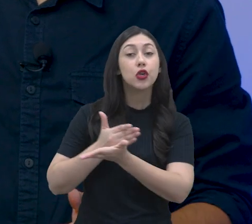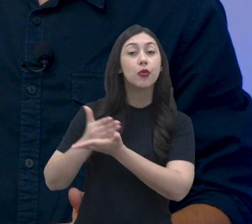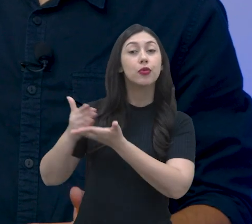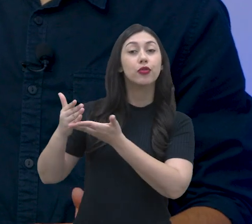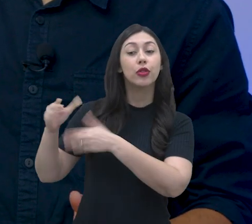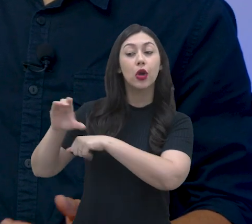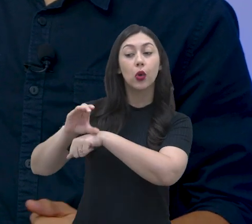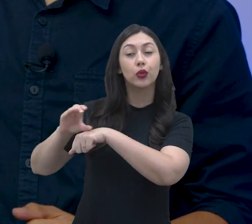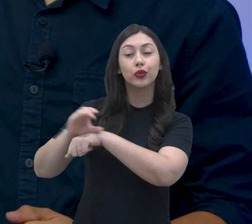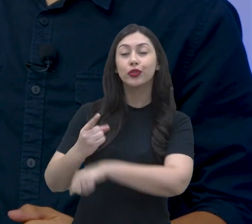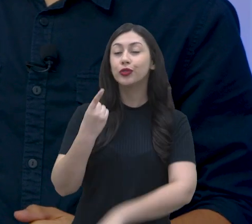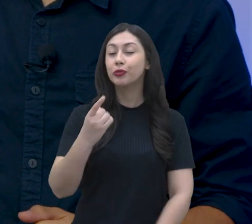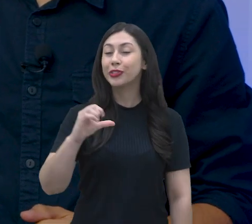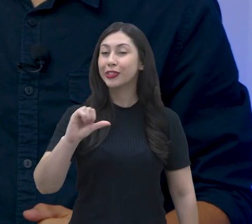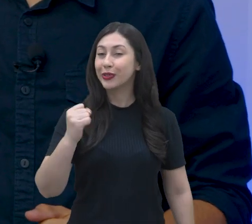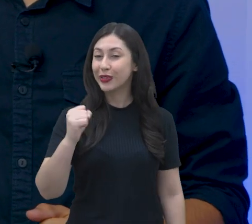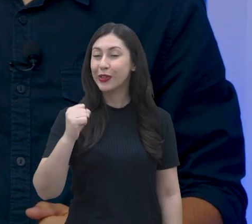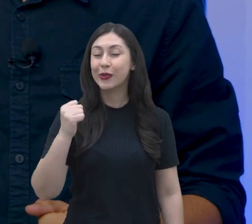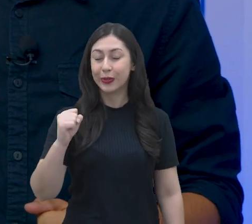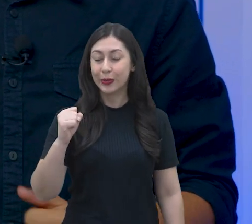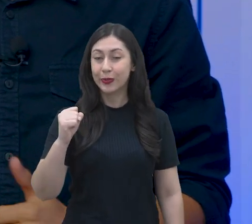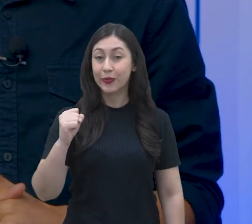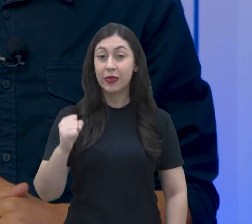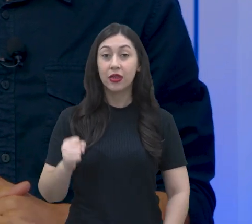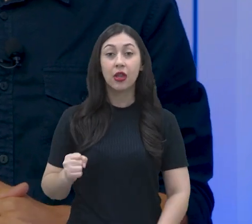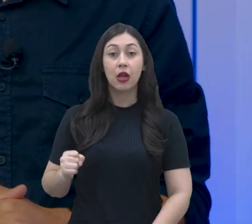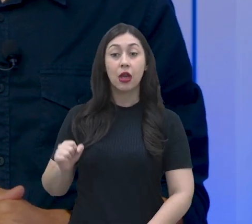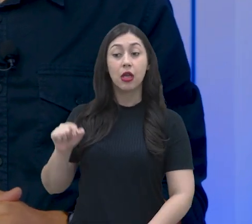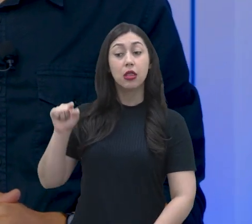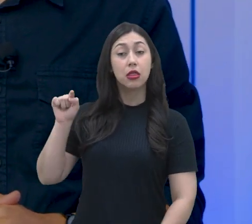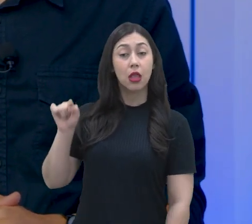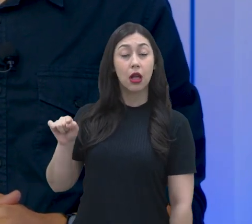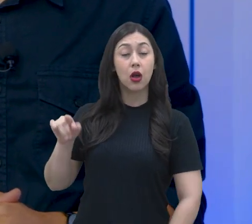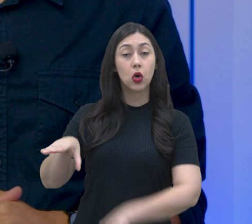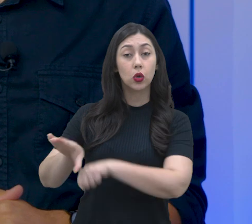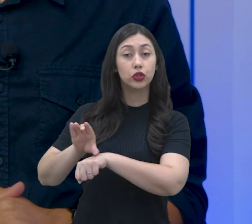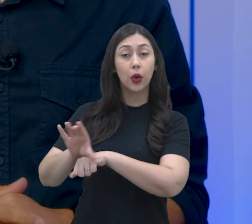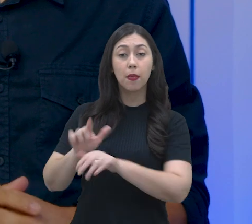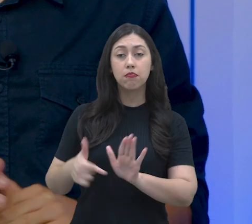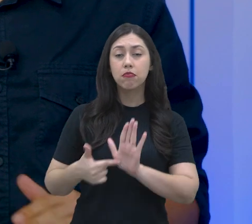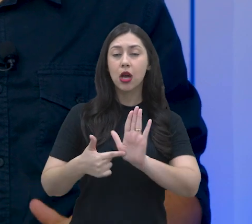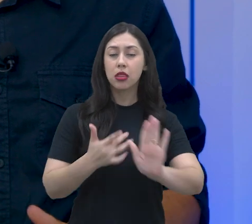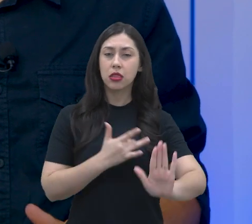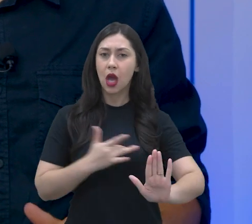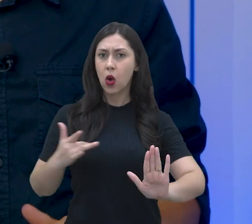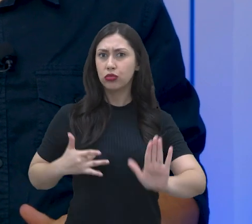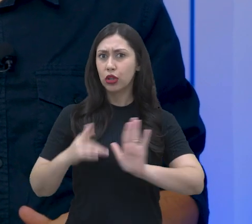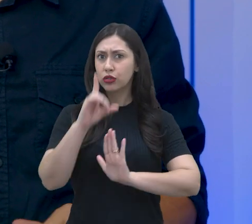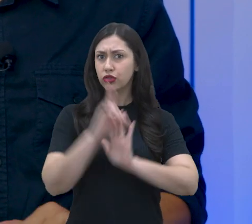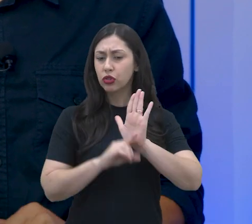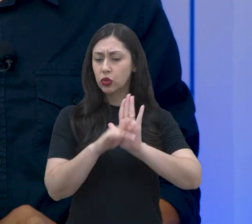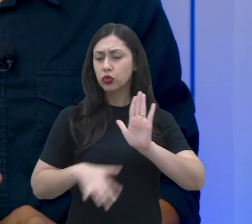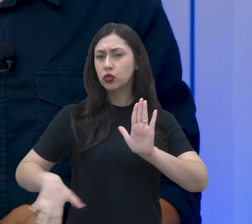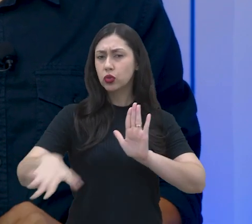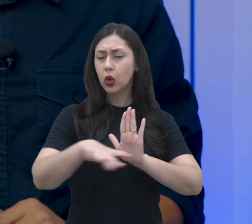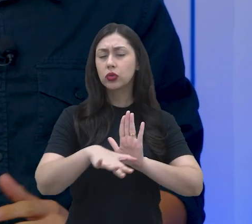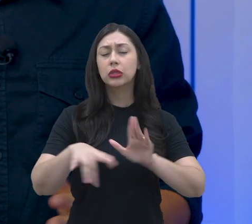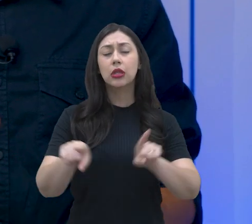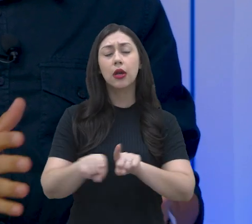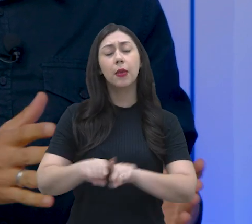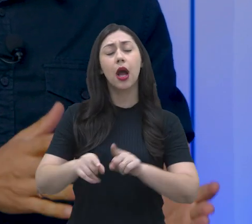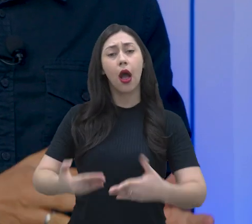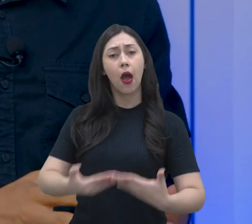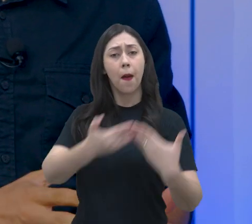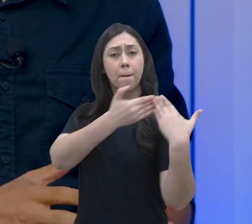promulgação da Constituição de 88. Ela definiu a saúde como um direito de todos e um dever do Estado.